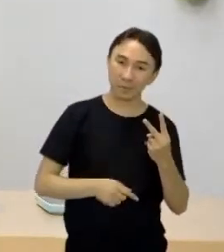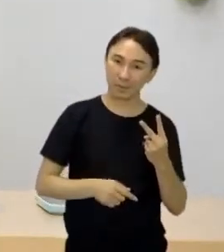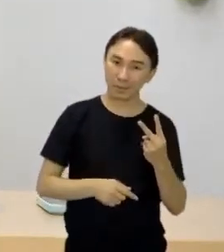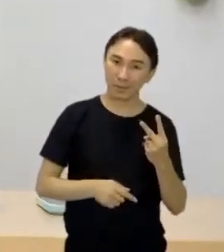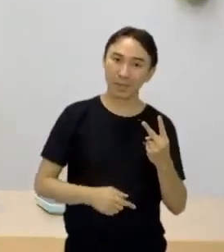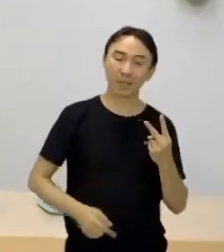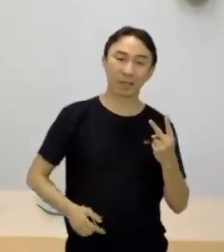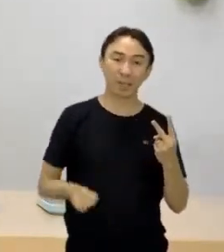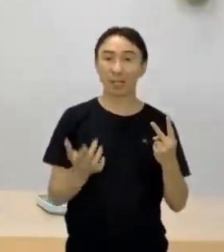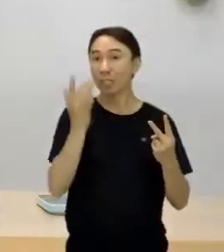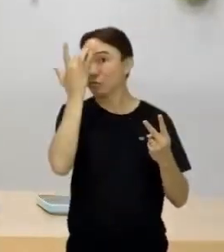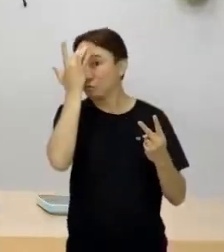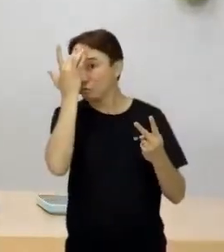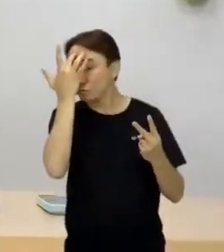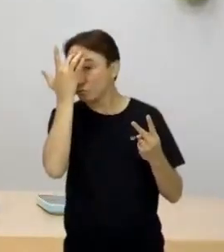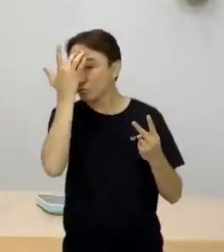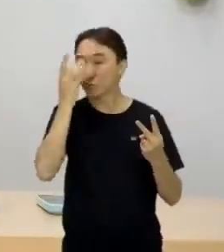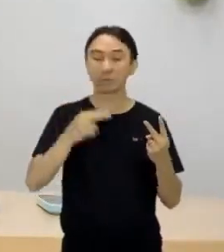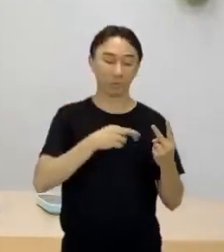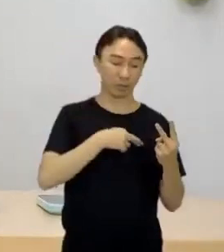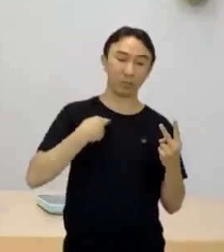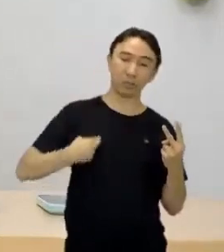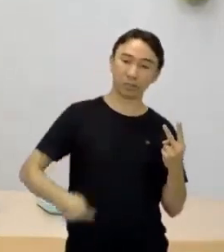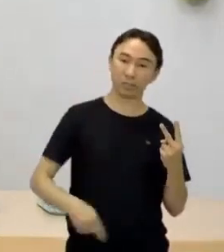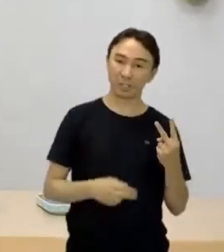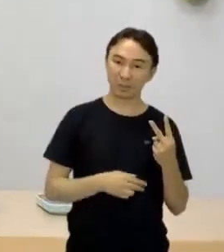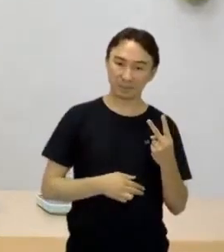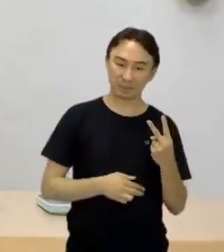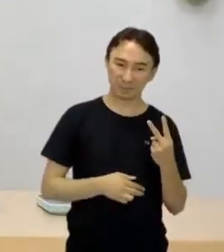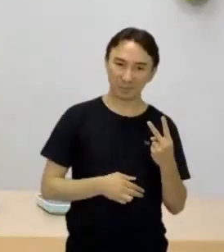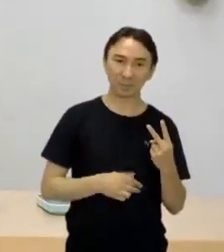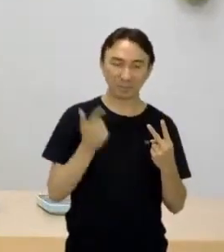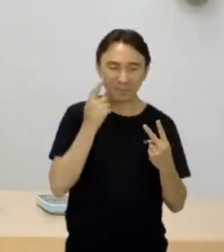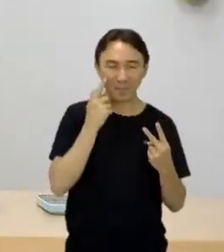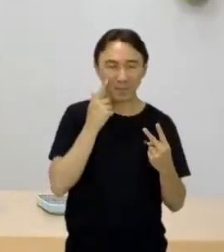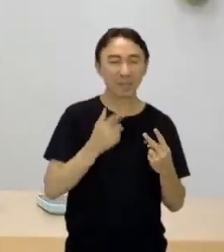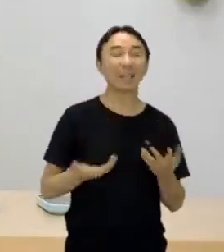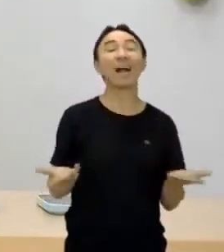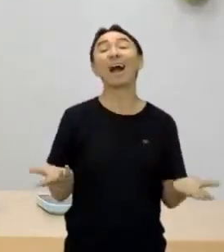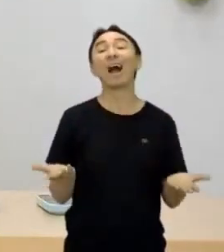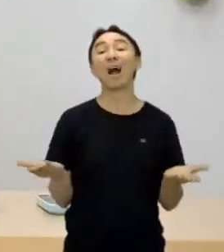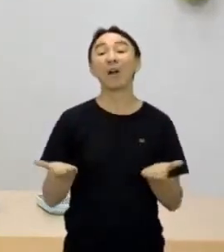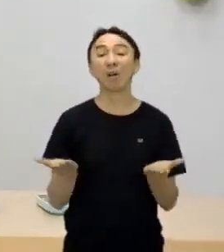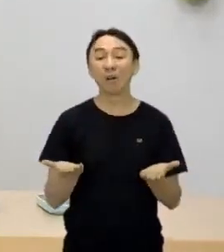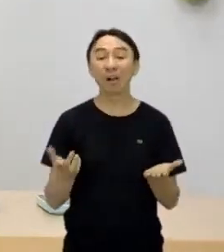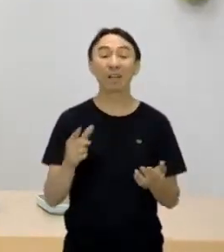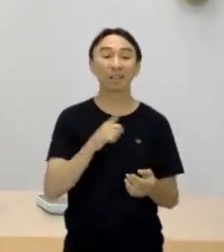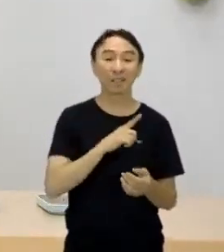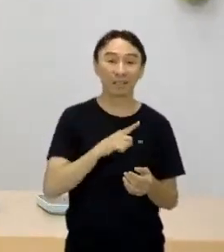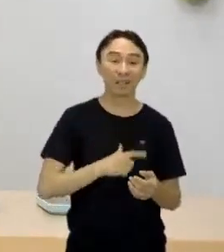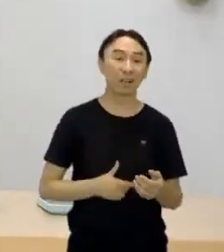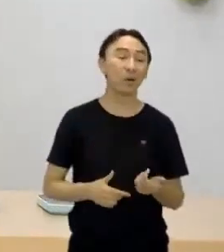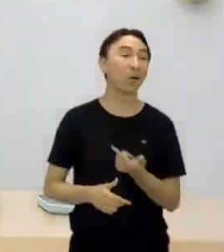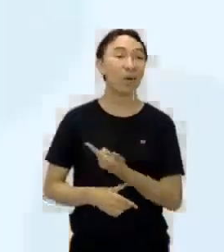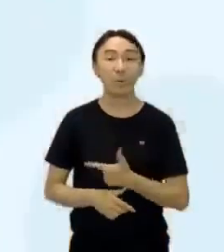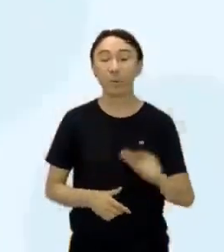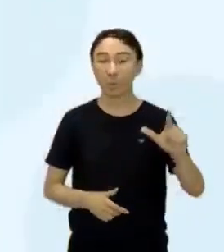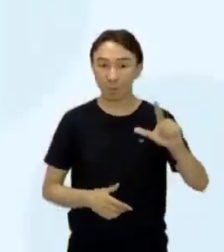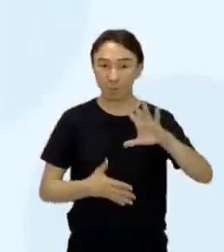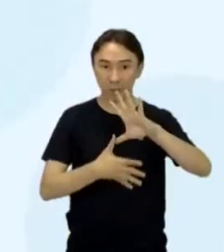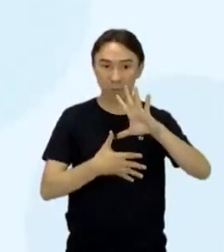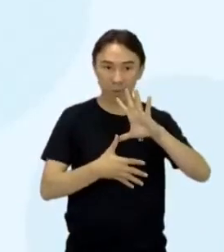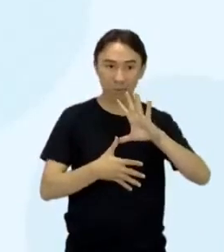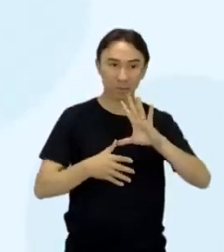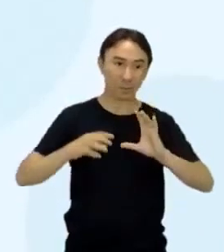tá certo? Bom, a gente viu um mapa aí de população total, né? Agora a gente vai ver um mapa sobre aí a